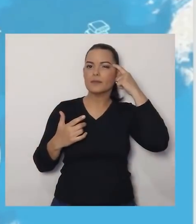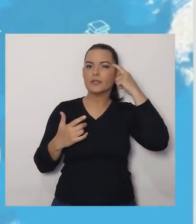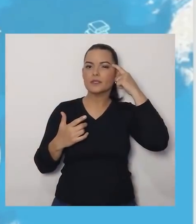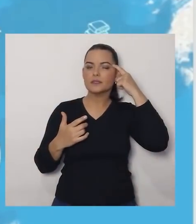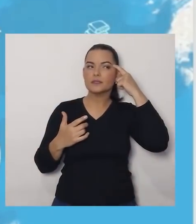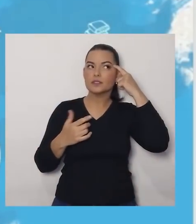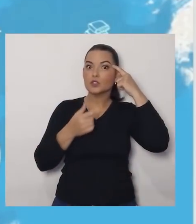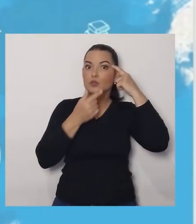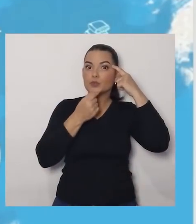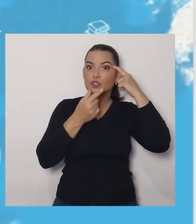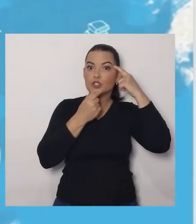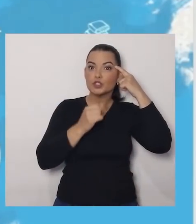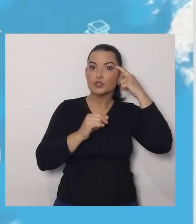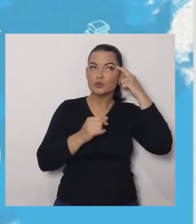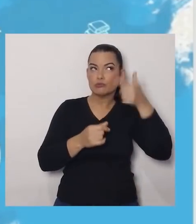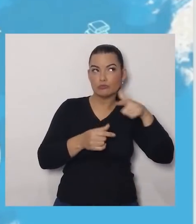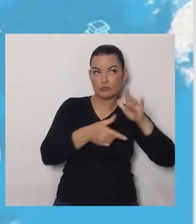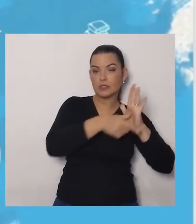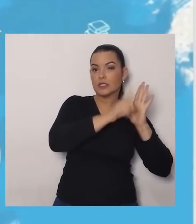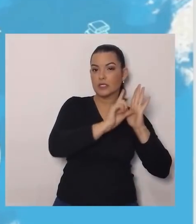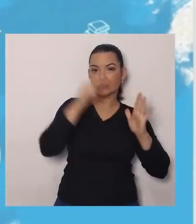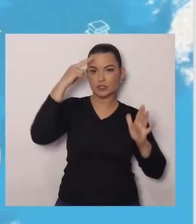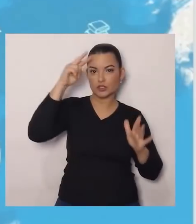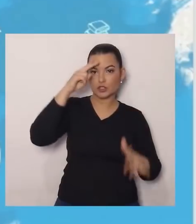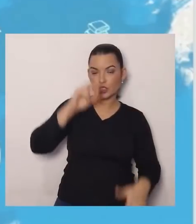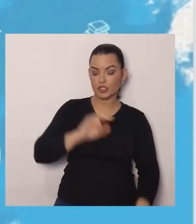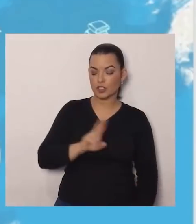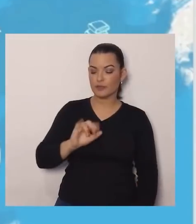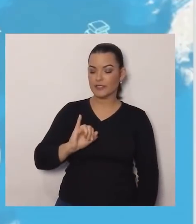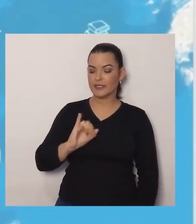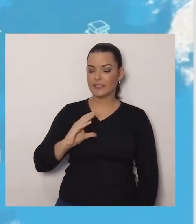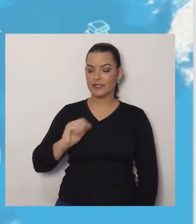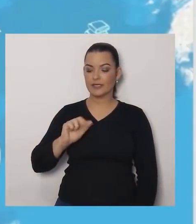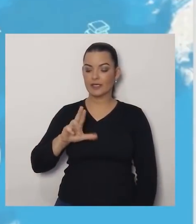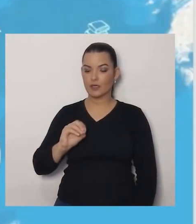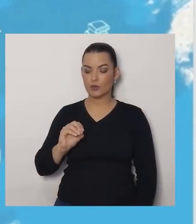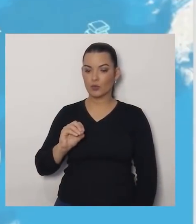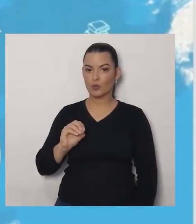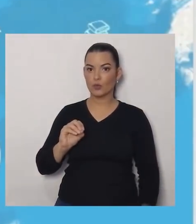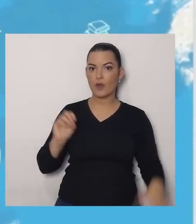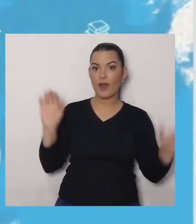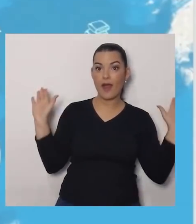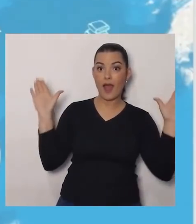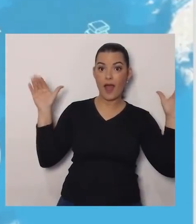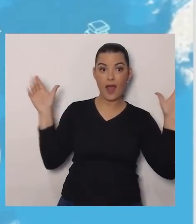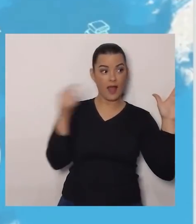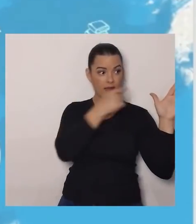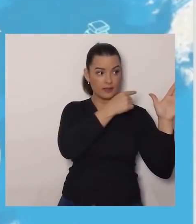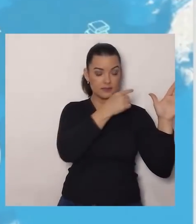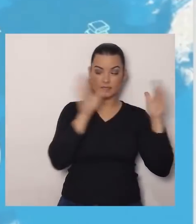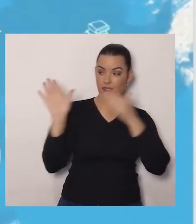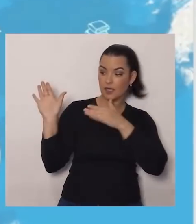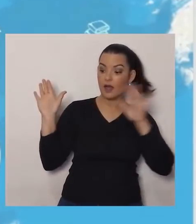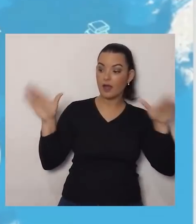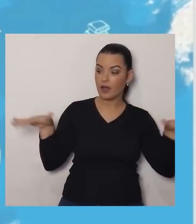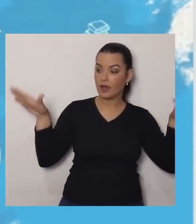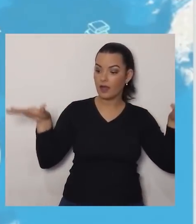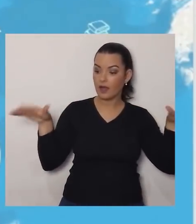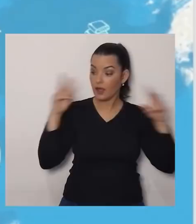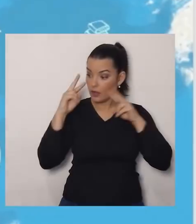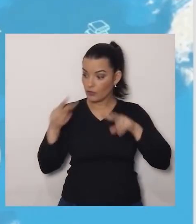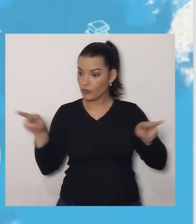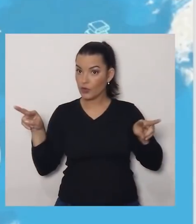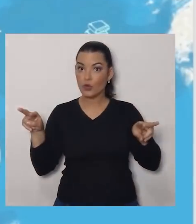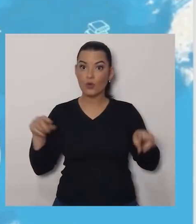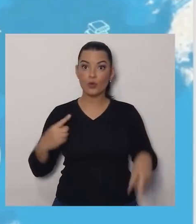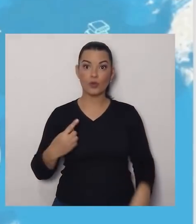as asas de Ícaro com o 14 bis. E aí falou: então é possível